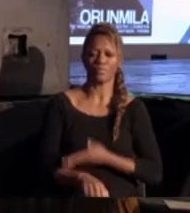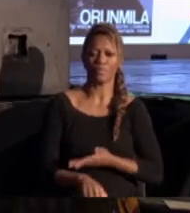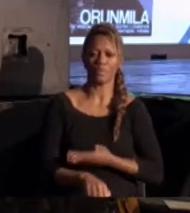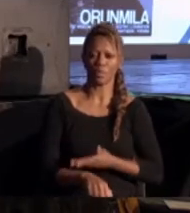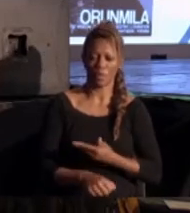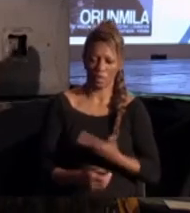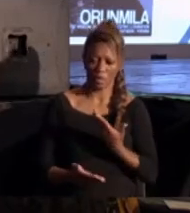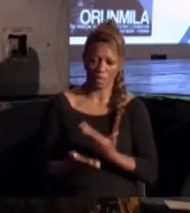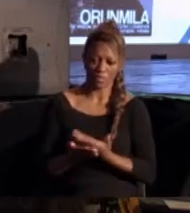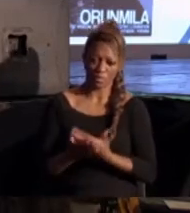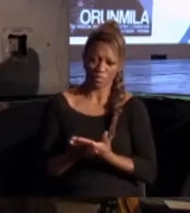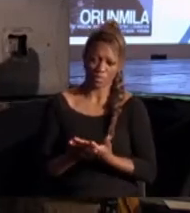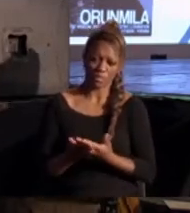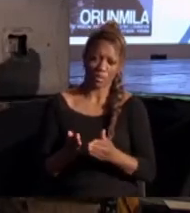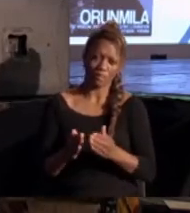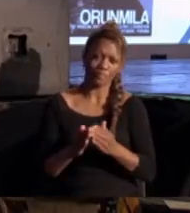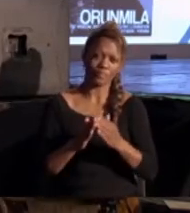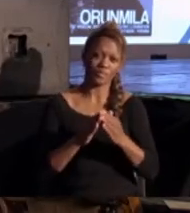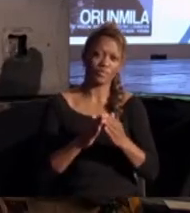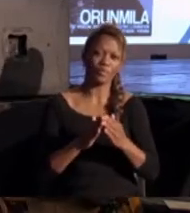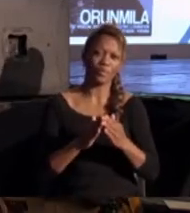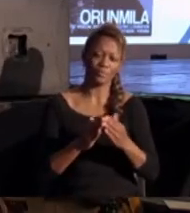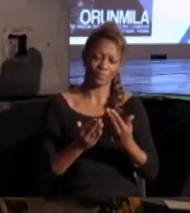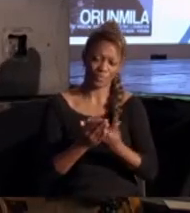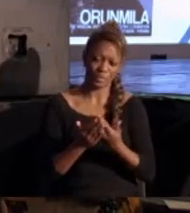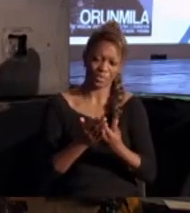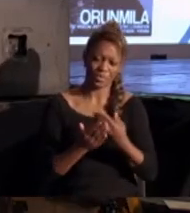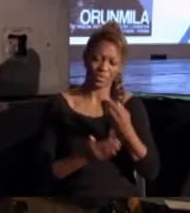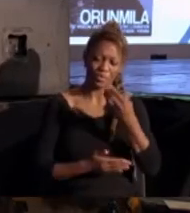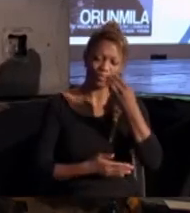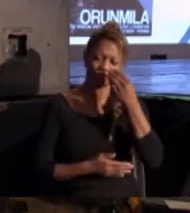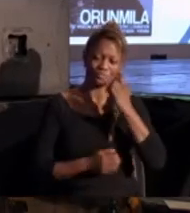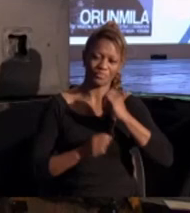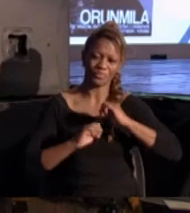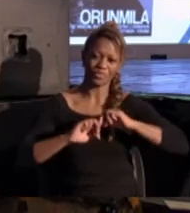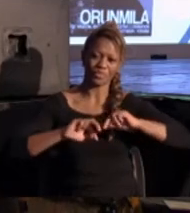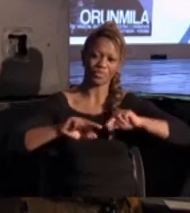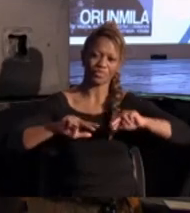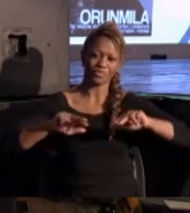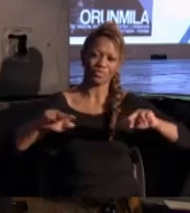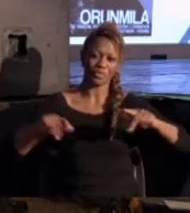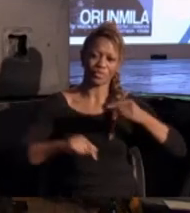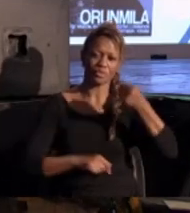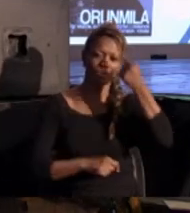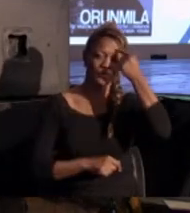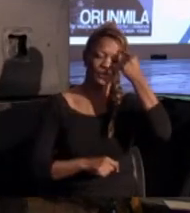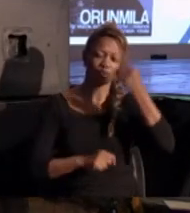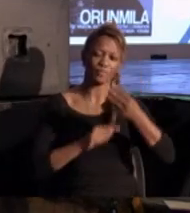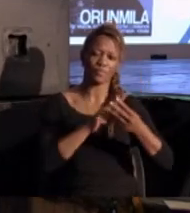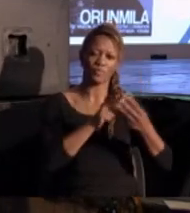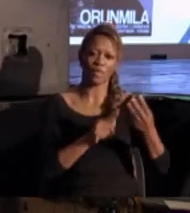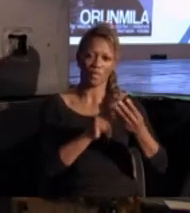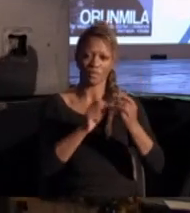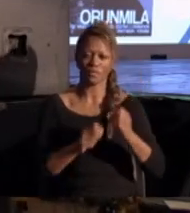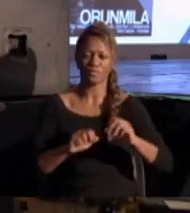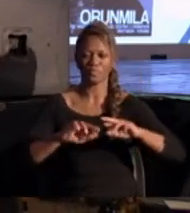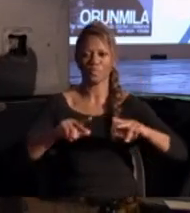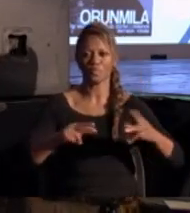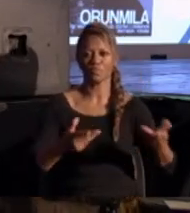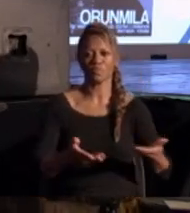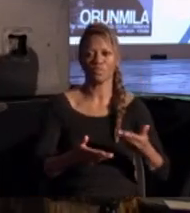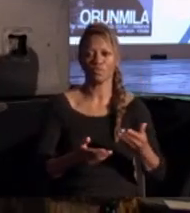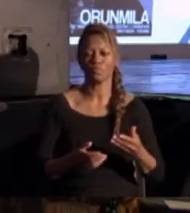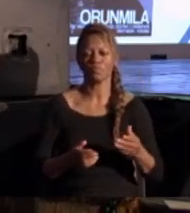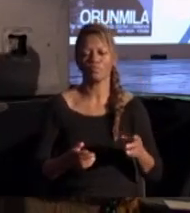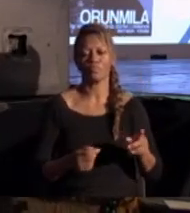uma tradição cultural, de uma escola de pensamento. Então, um nome que tem três acepções diferentes. Eu vou